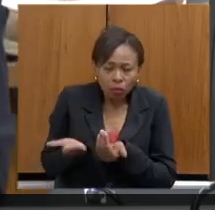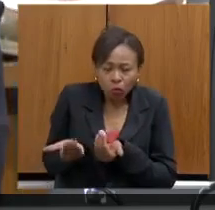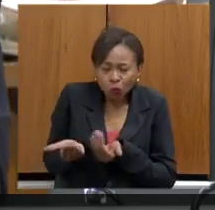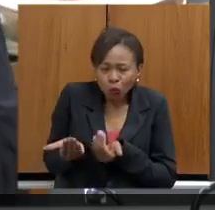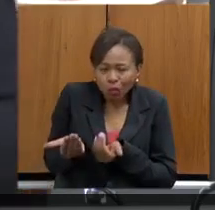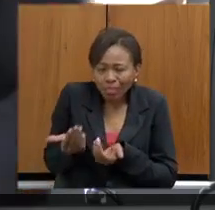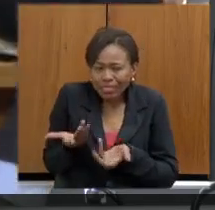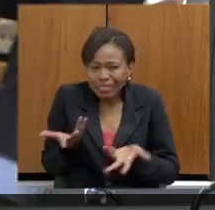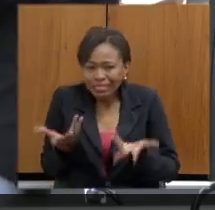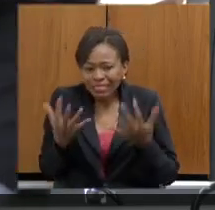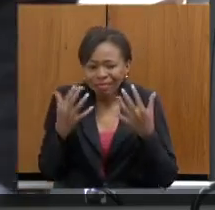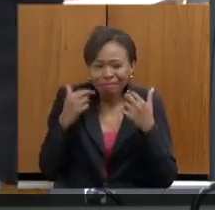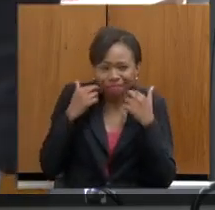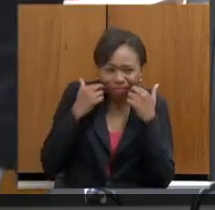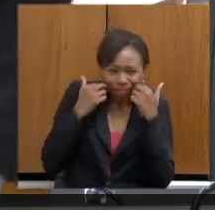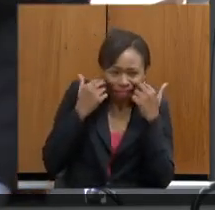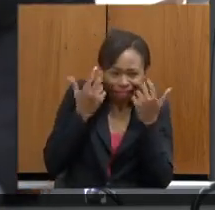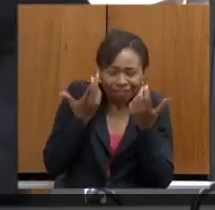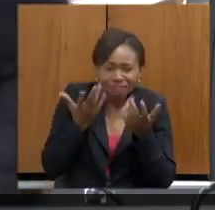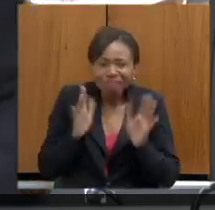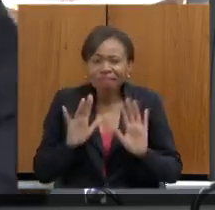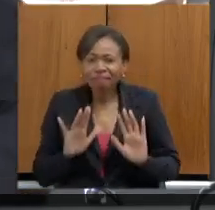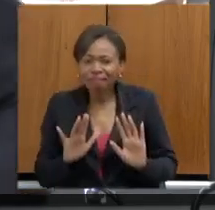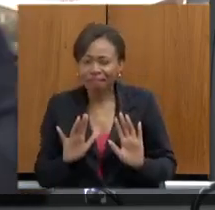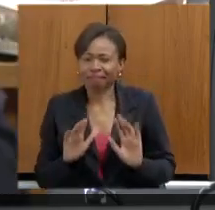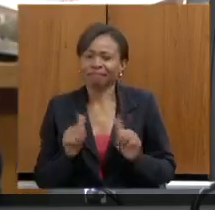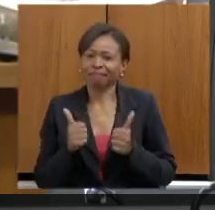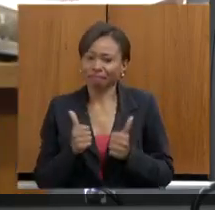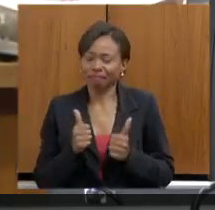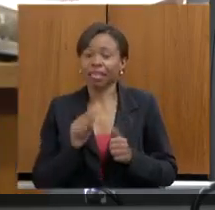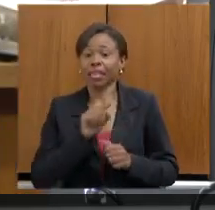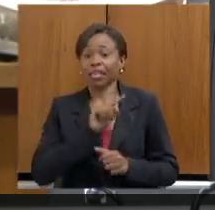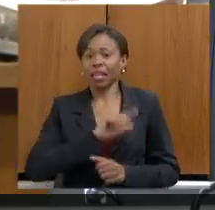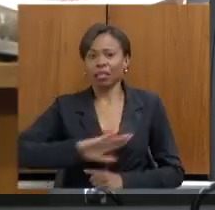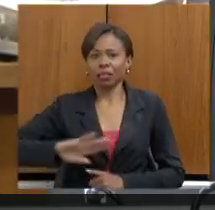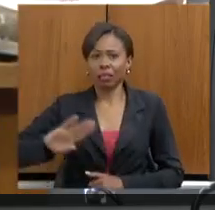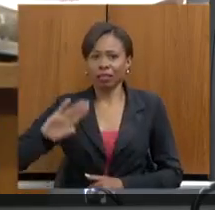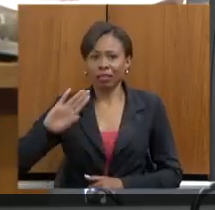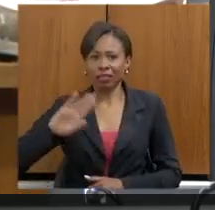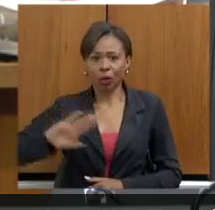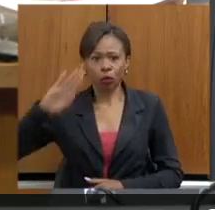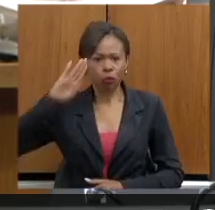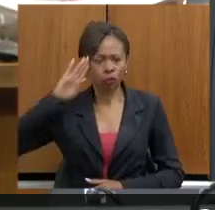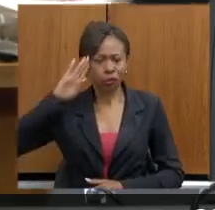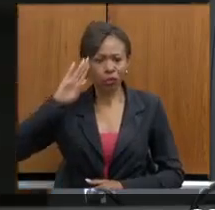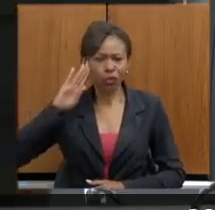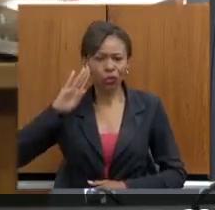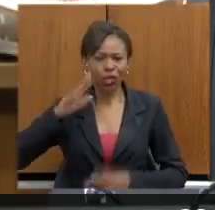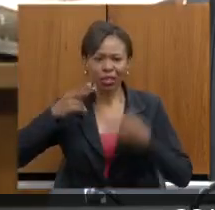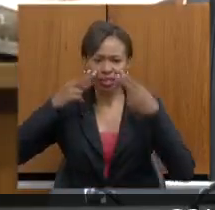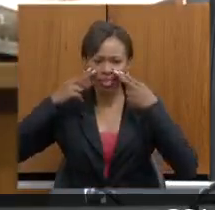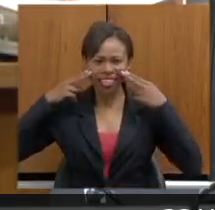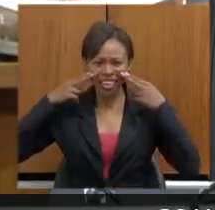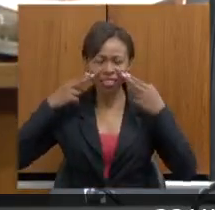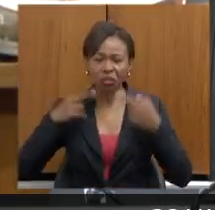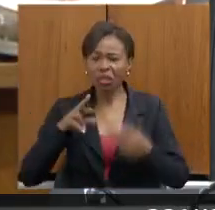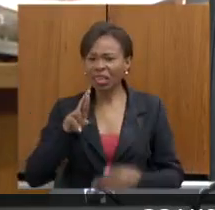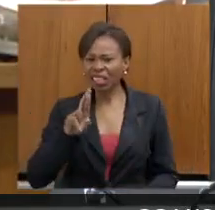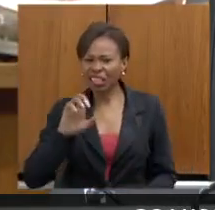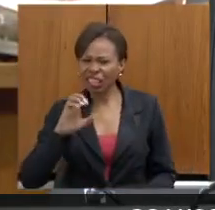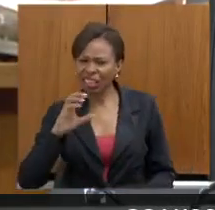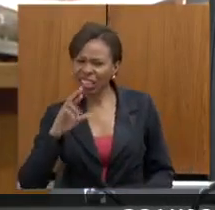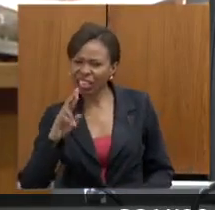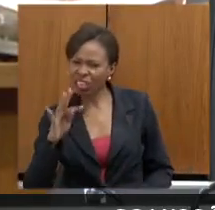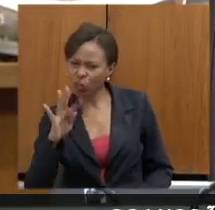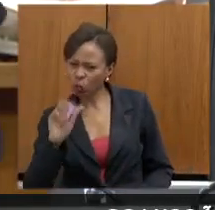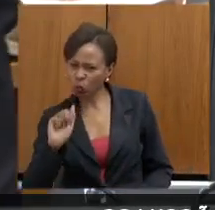ainda é um exército com escrito dizer-me o que eu mandei você nem recruta né você é um